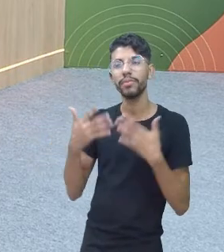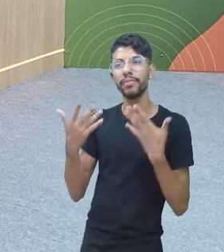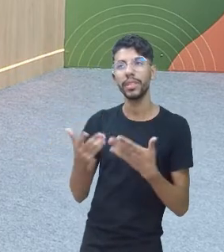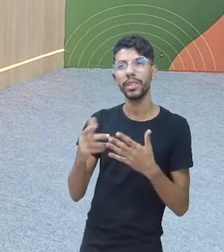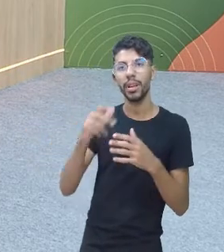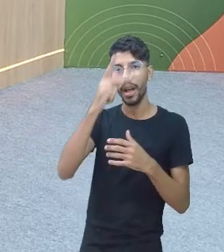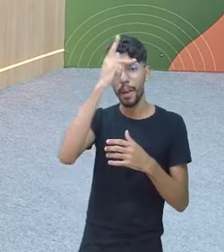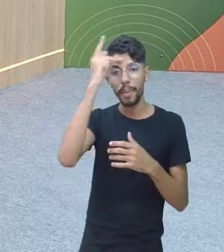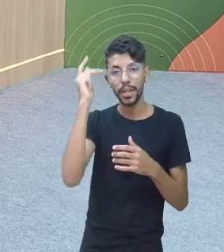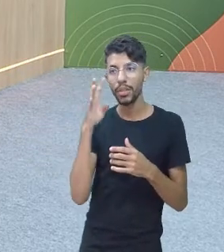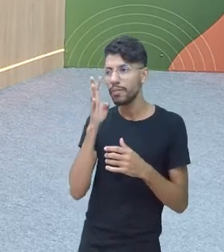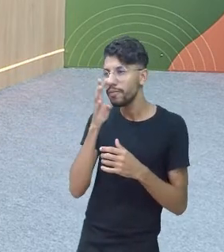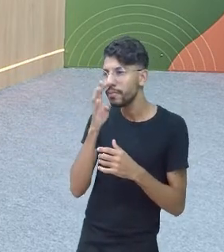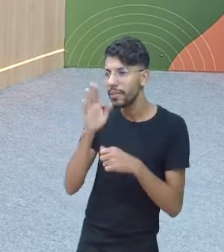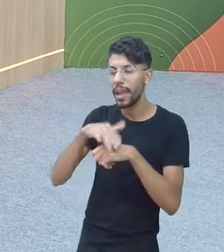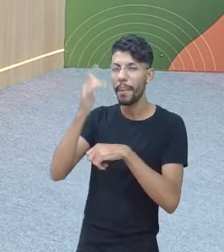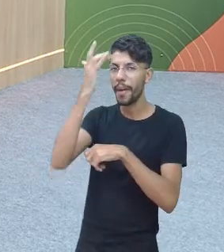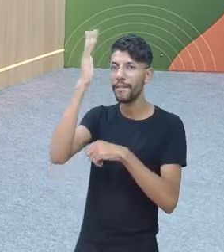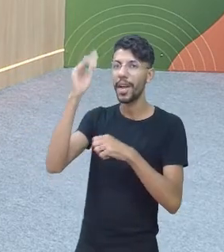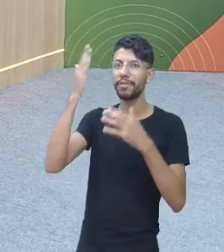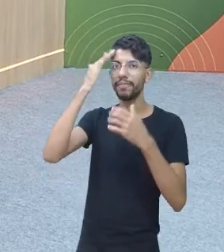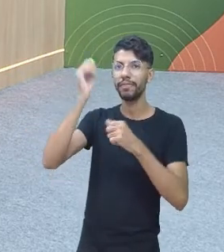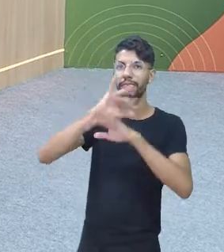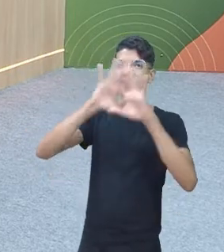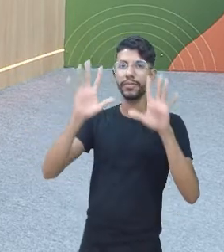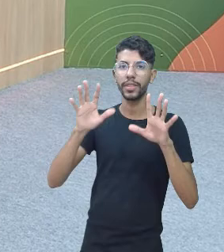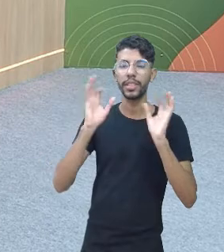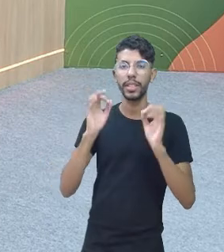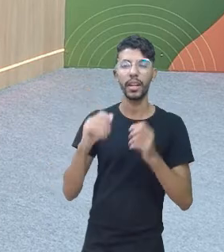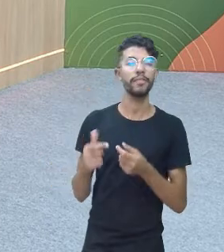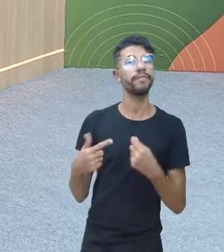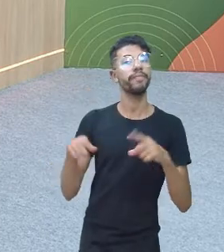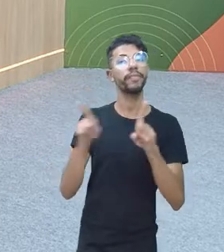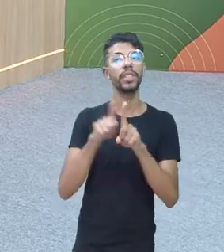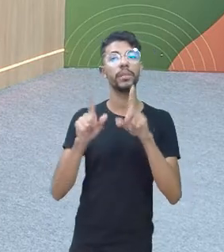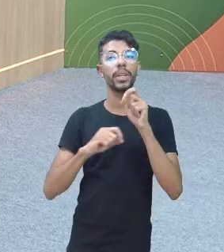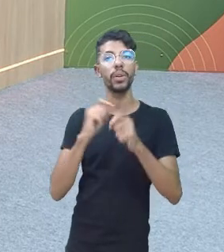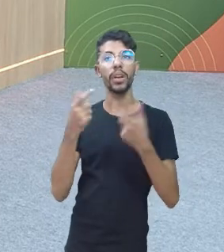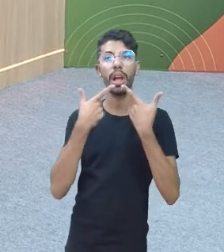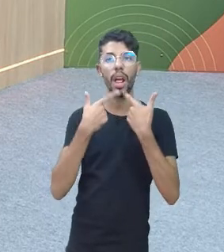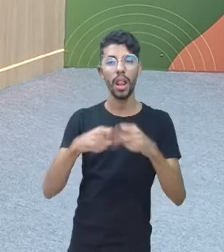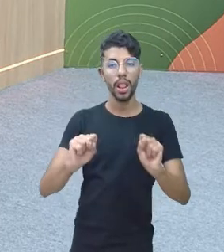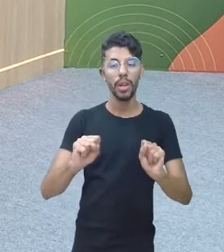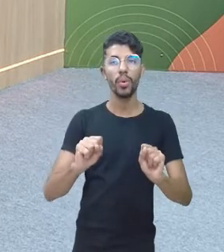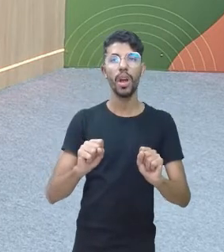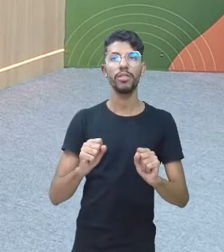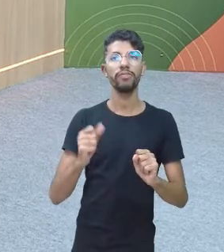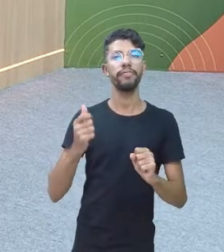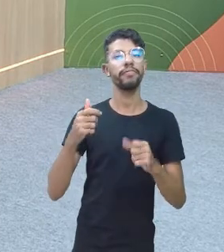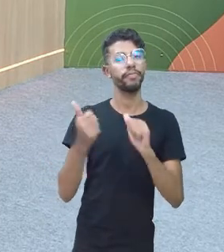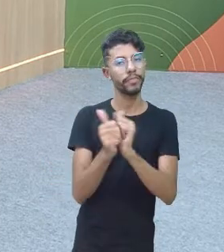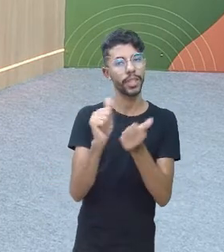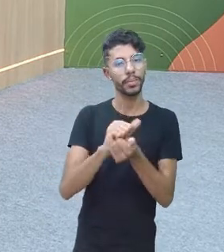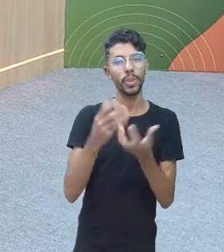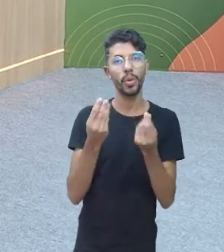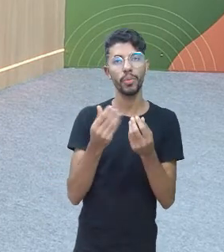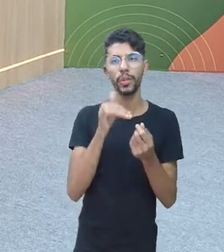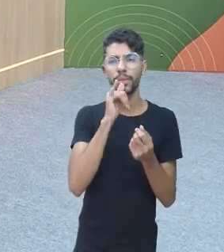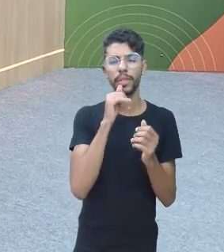ordem dos acontecimentos. A linguagem também se adaptou bastante, né? Se nos manuais a gente tinha uma linguagem mais